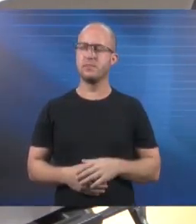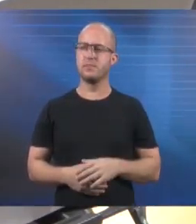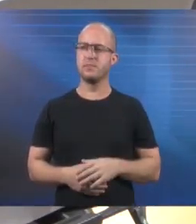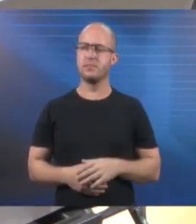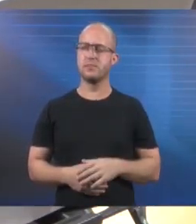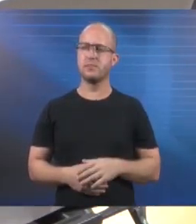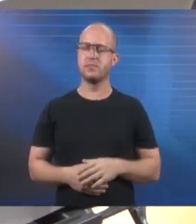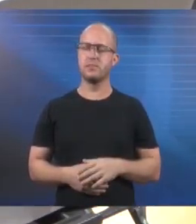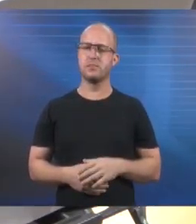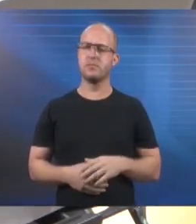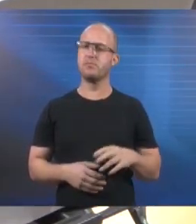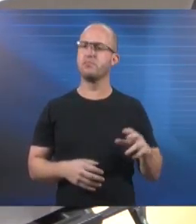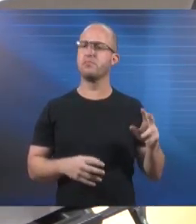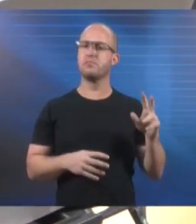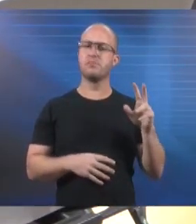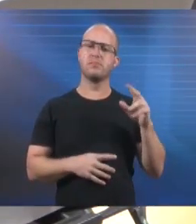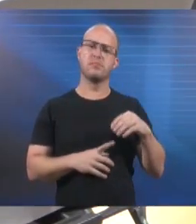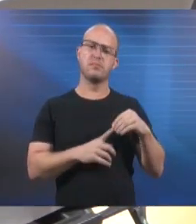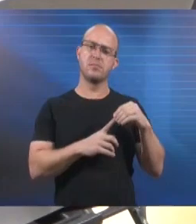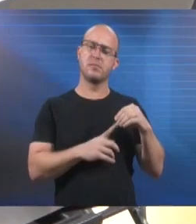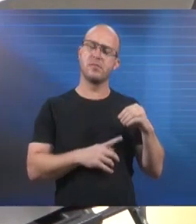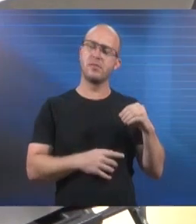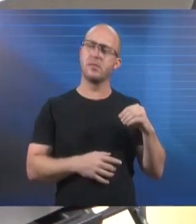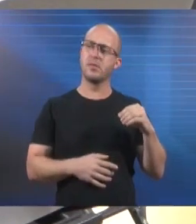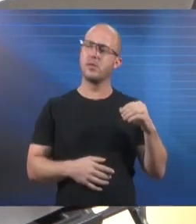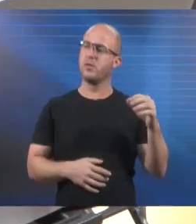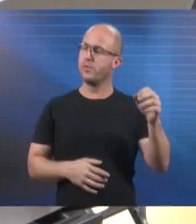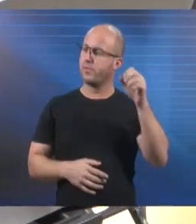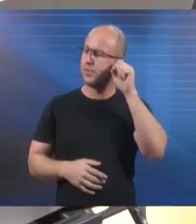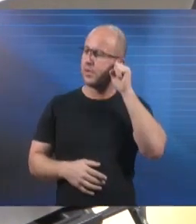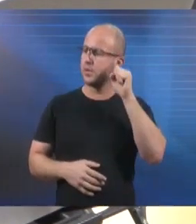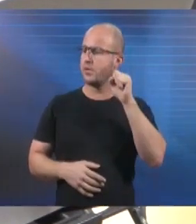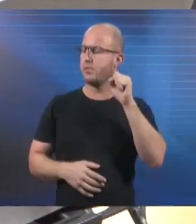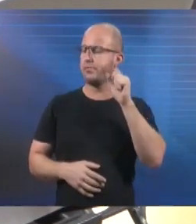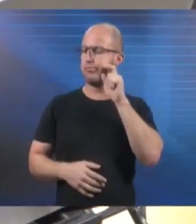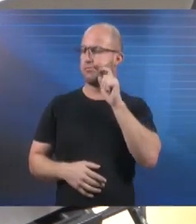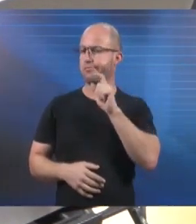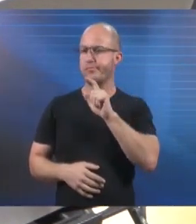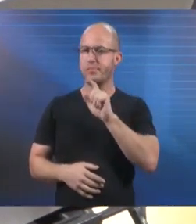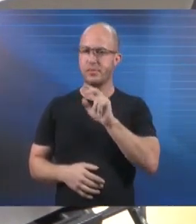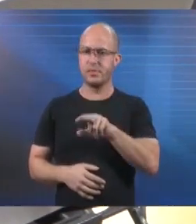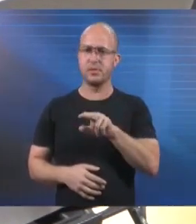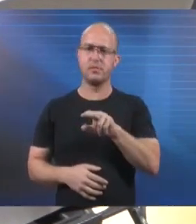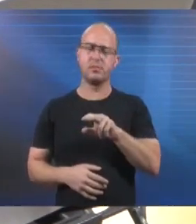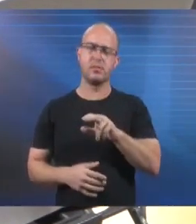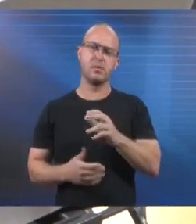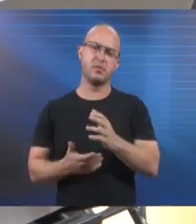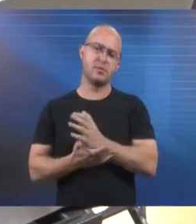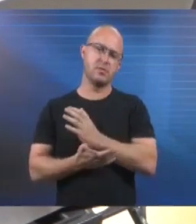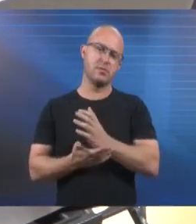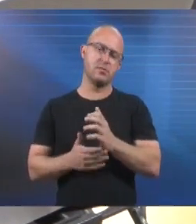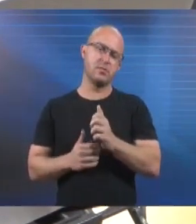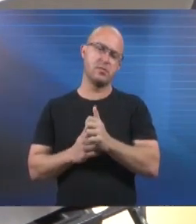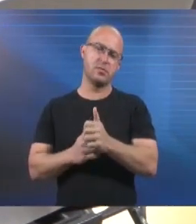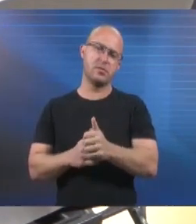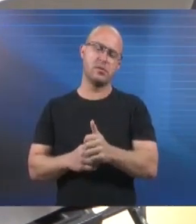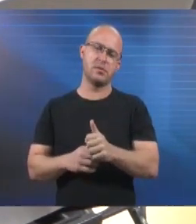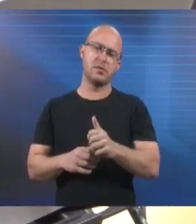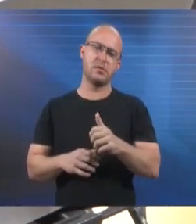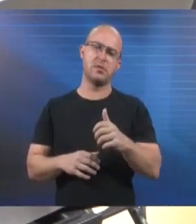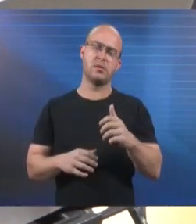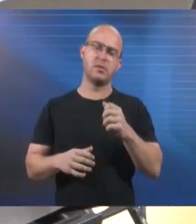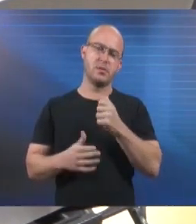tenho escutado aqui també visto em alguns segmentos da Imprensa falarem